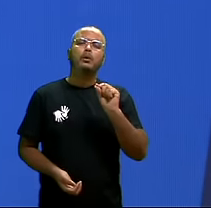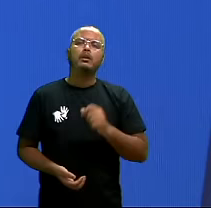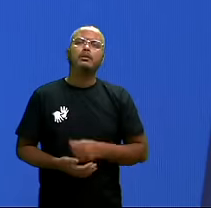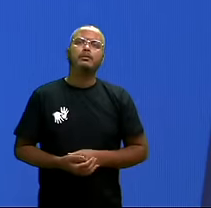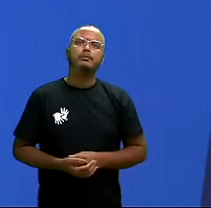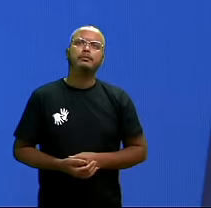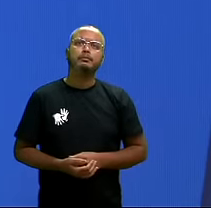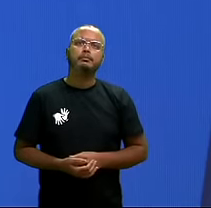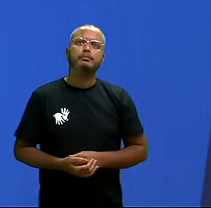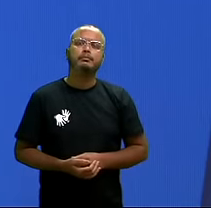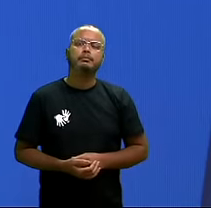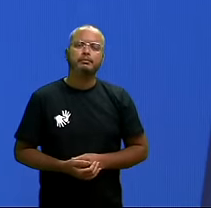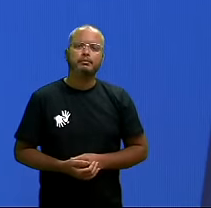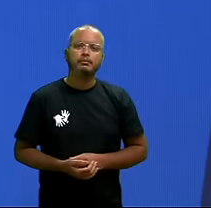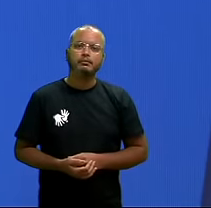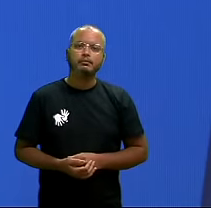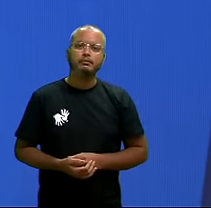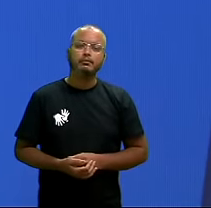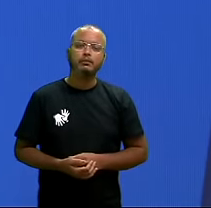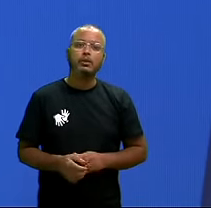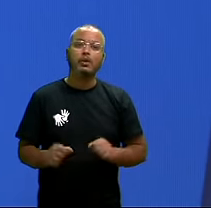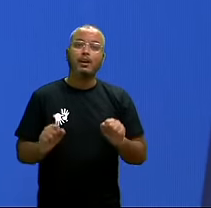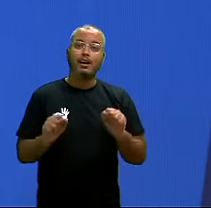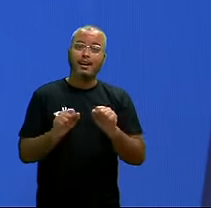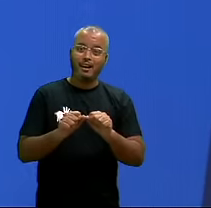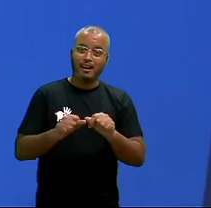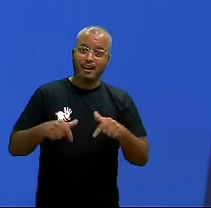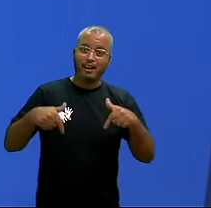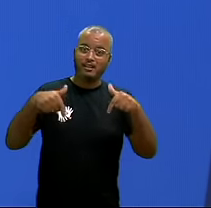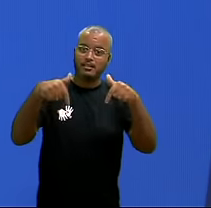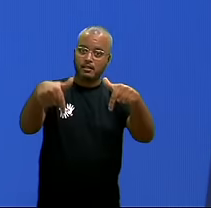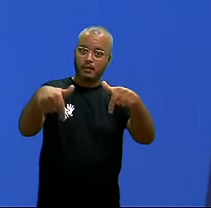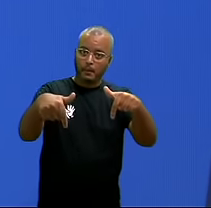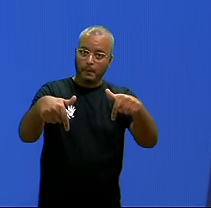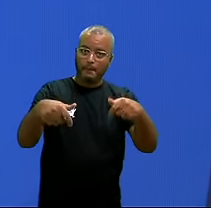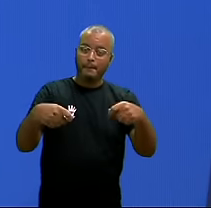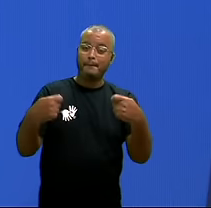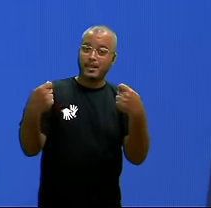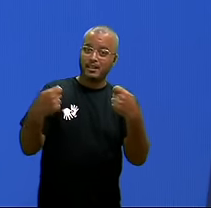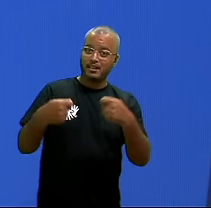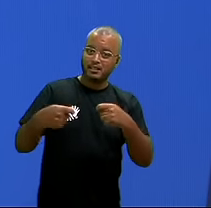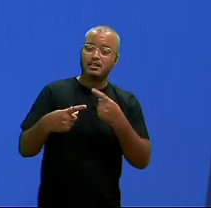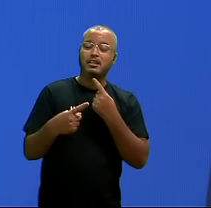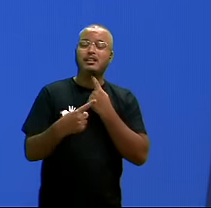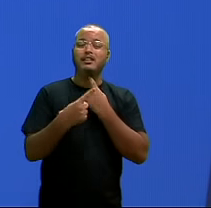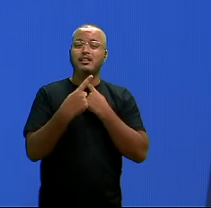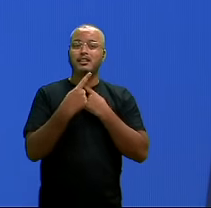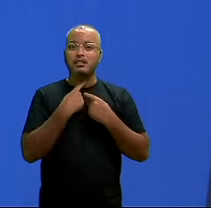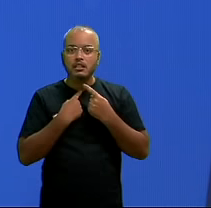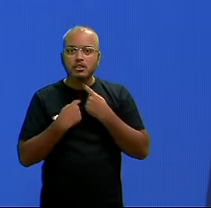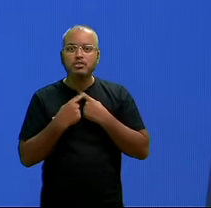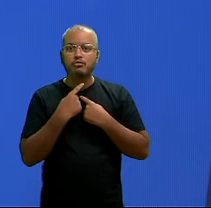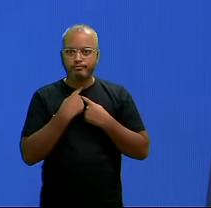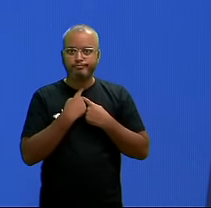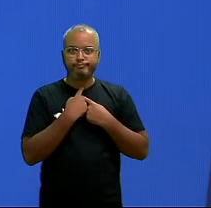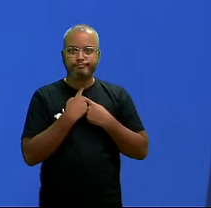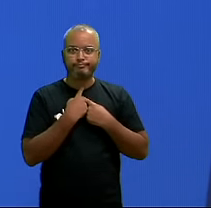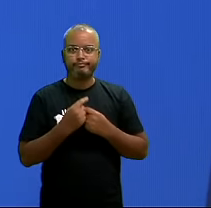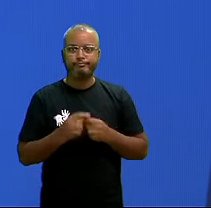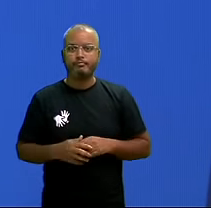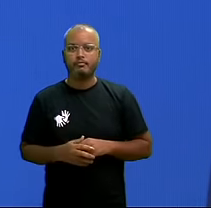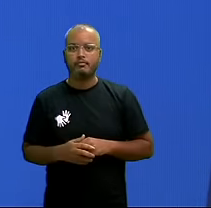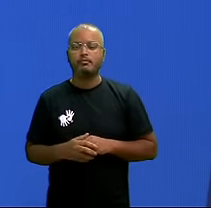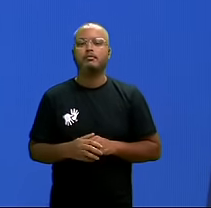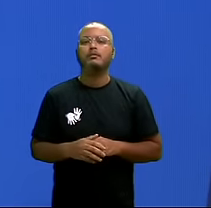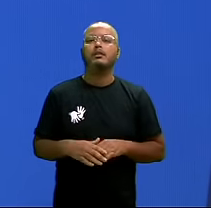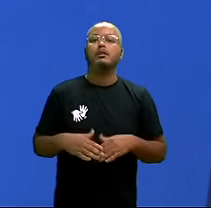existe ação sem desejo. Não existe poder no desejo. Repete comigo, diga assim: não